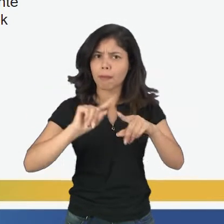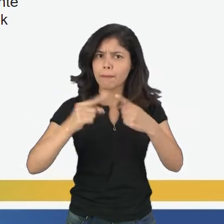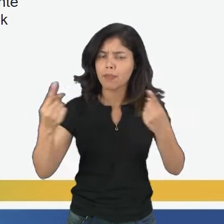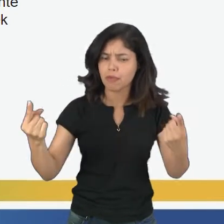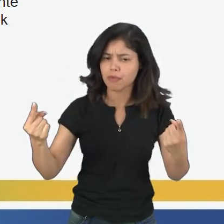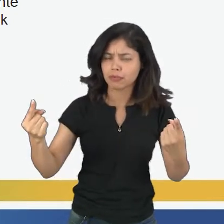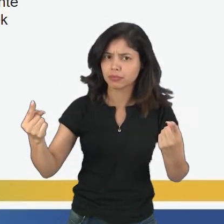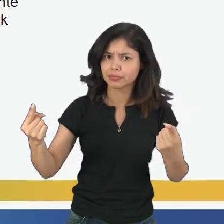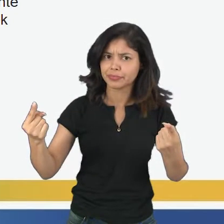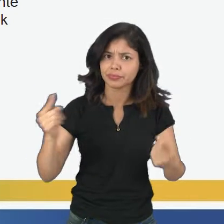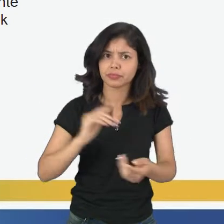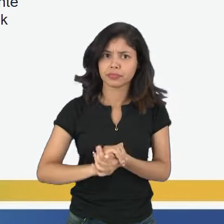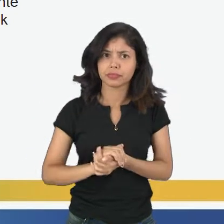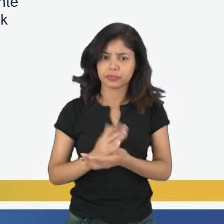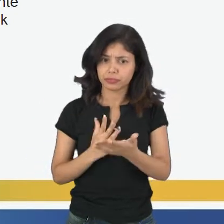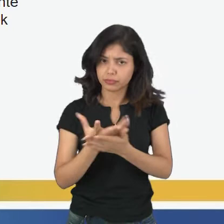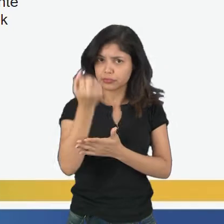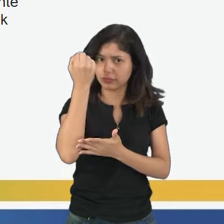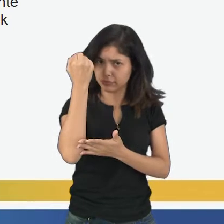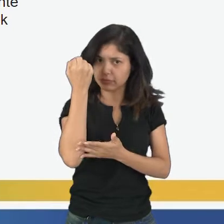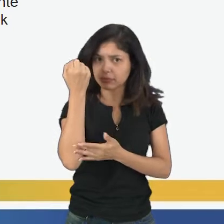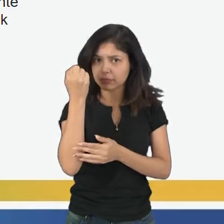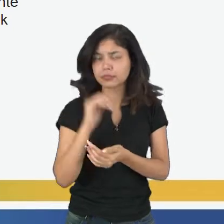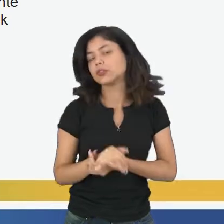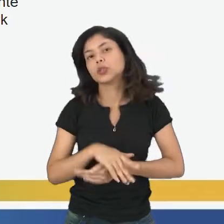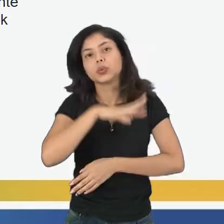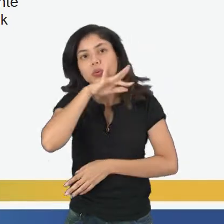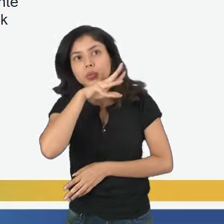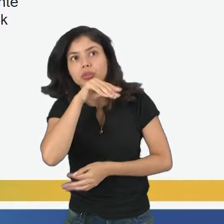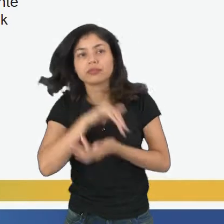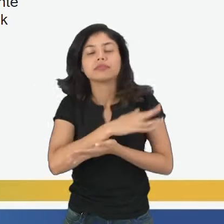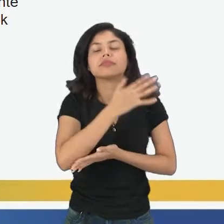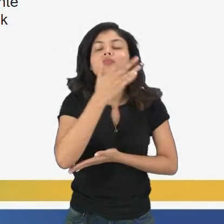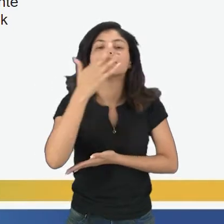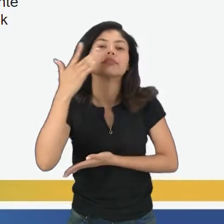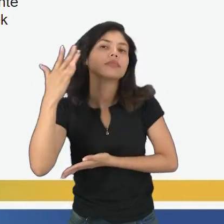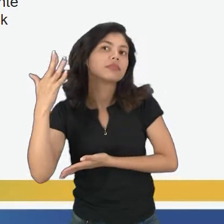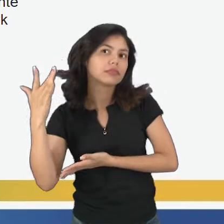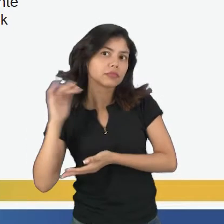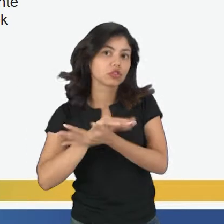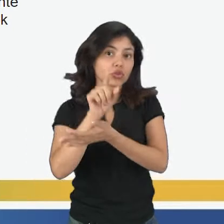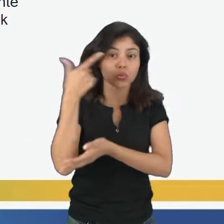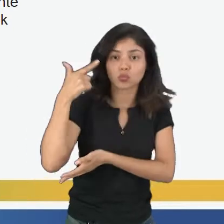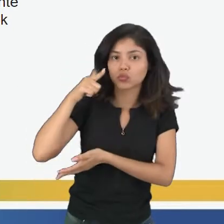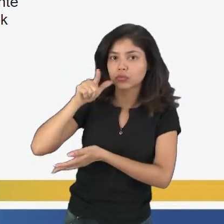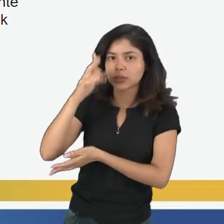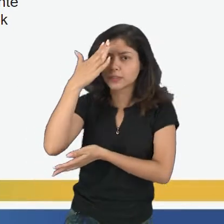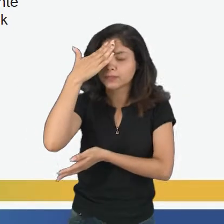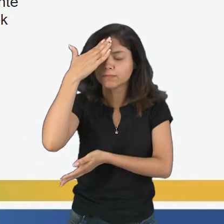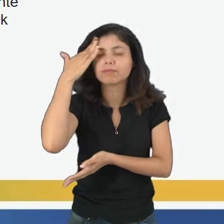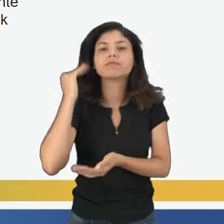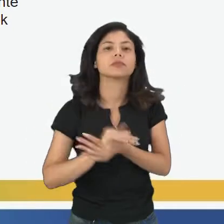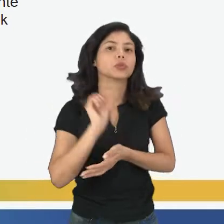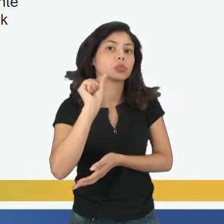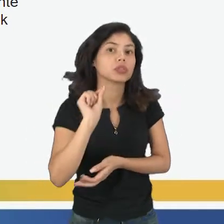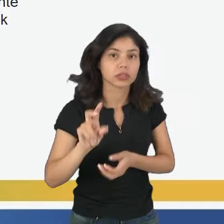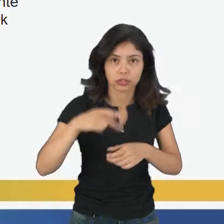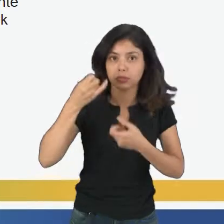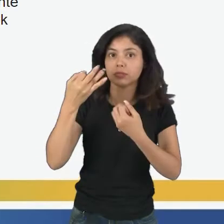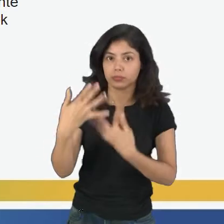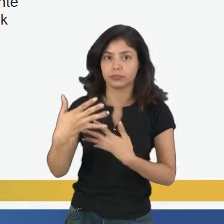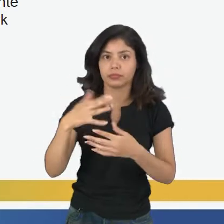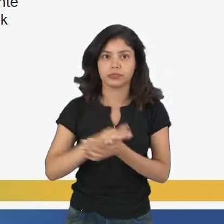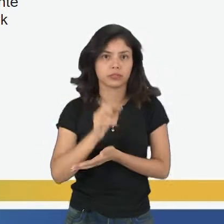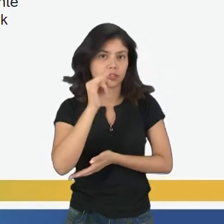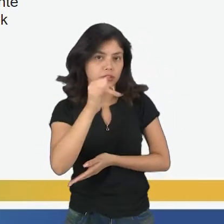mas pela captação dos ruídos, dos cheiros, você consegue entender do que se trata.